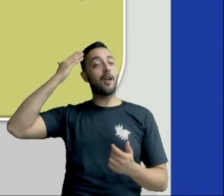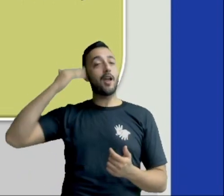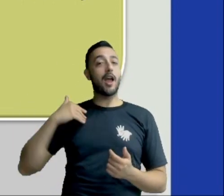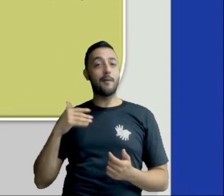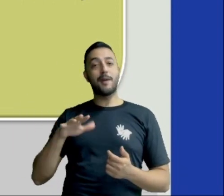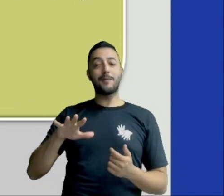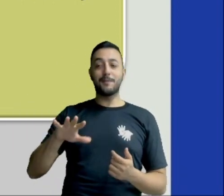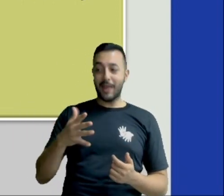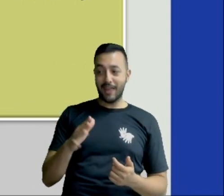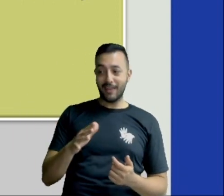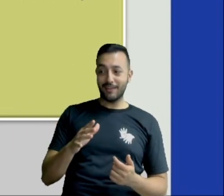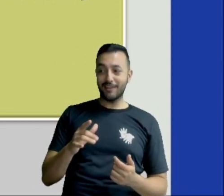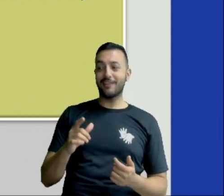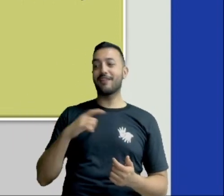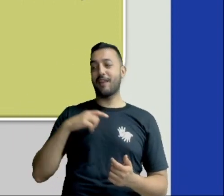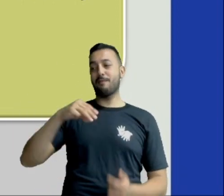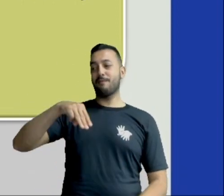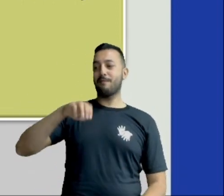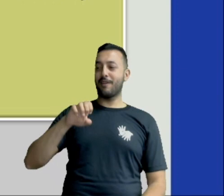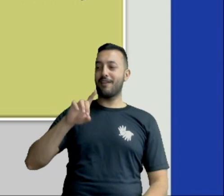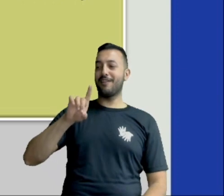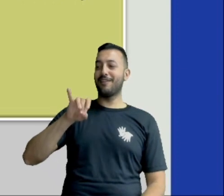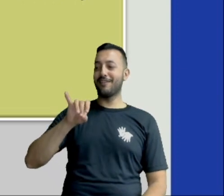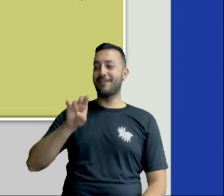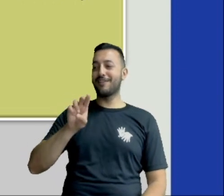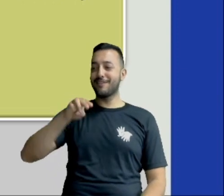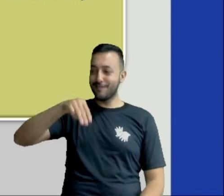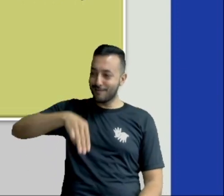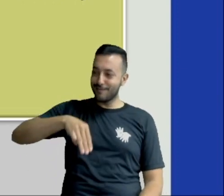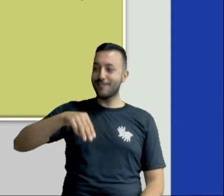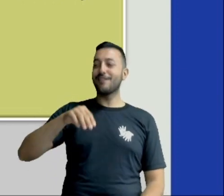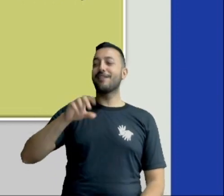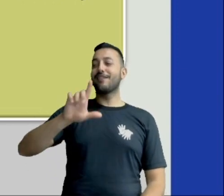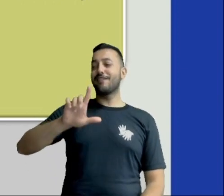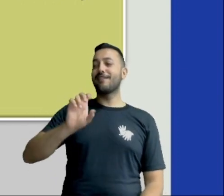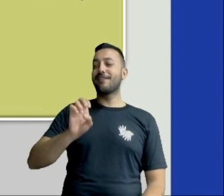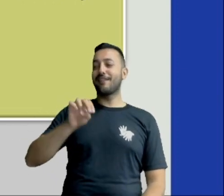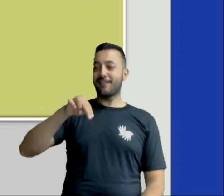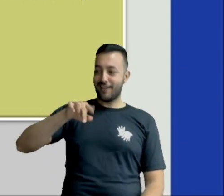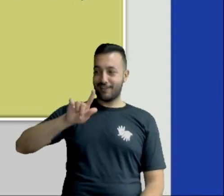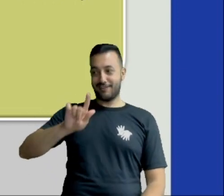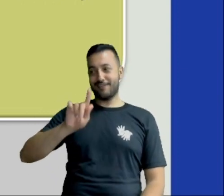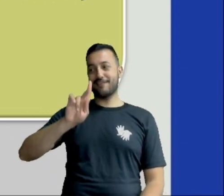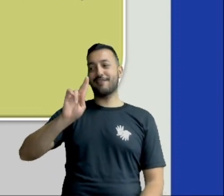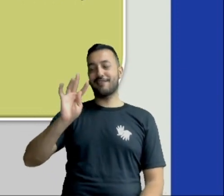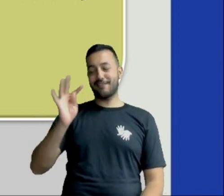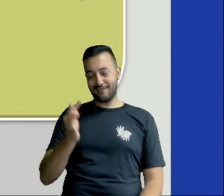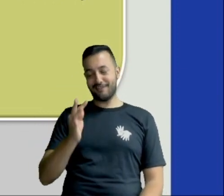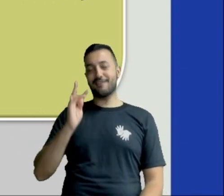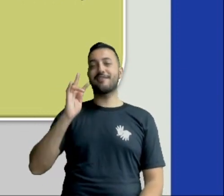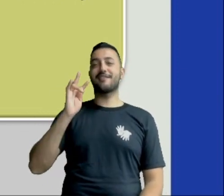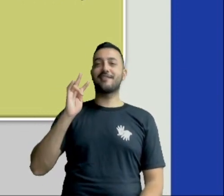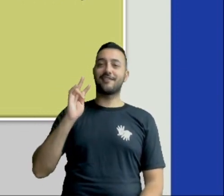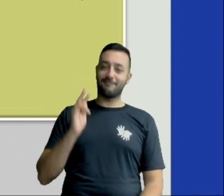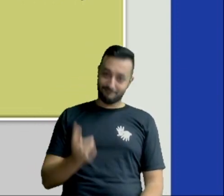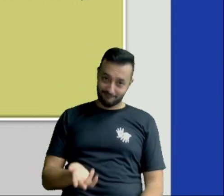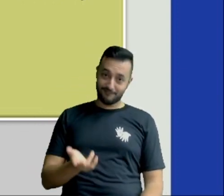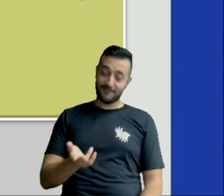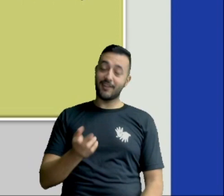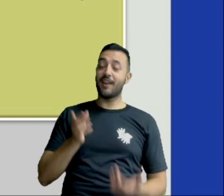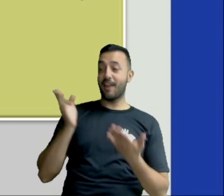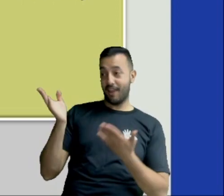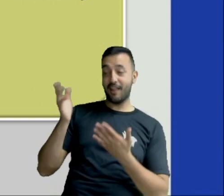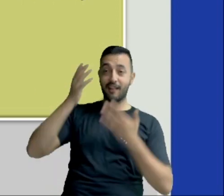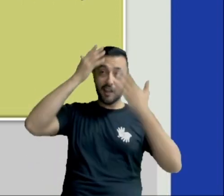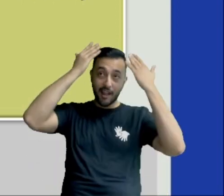eu utilizo medium length. He has medium length hair. Ele tem